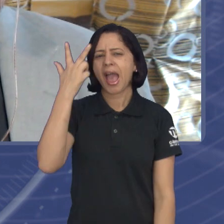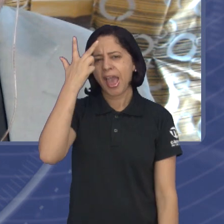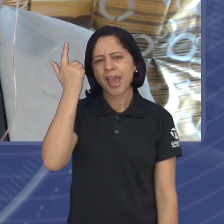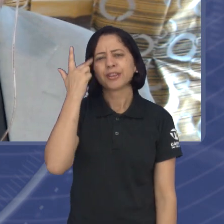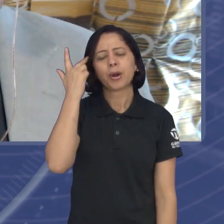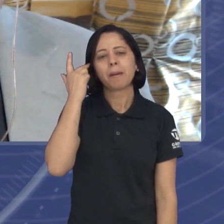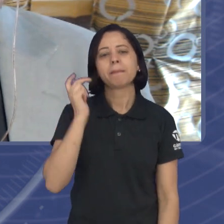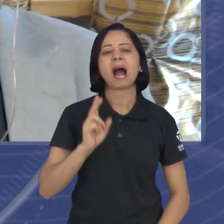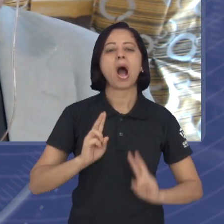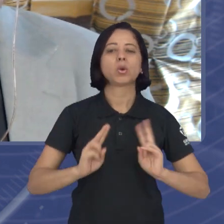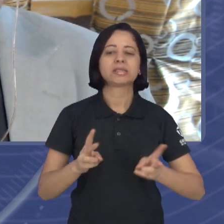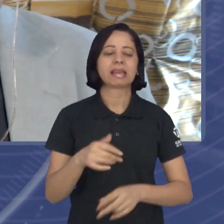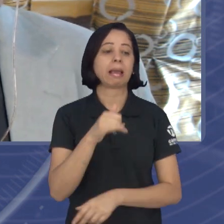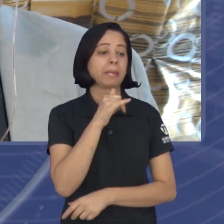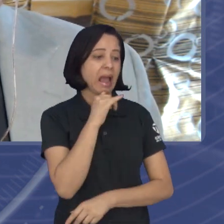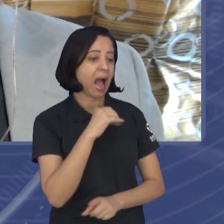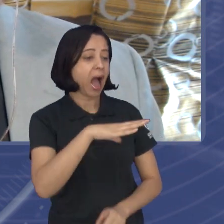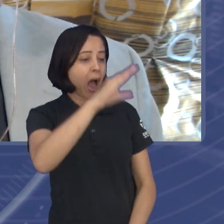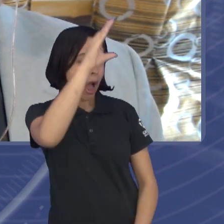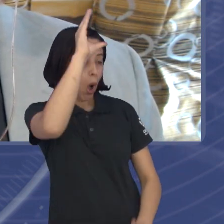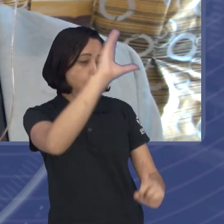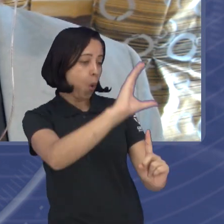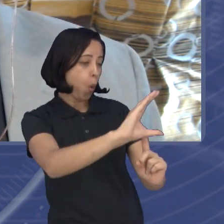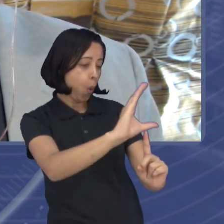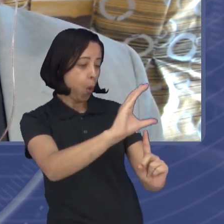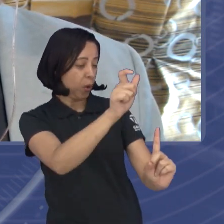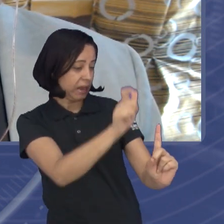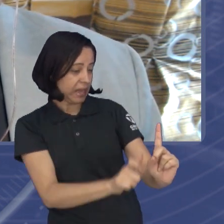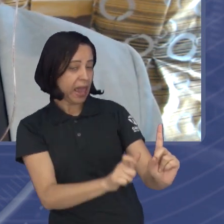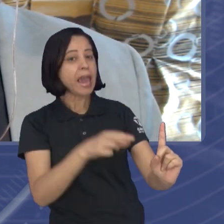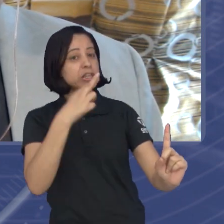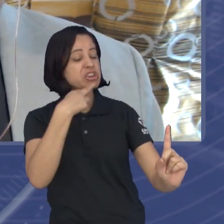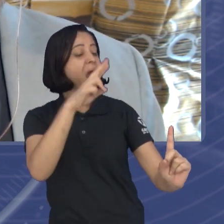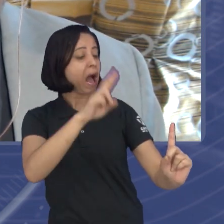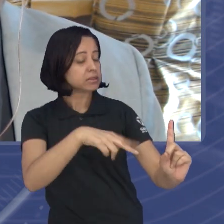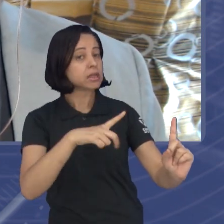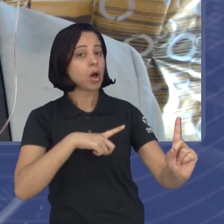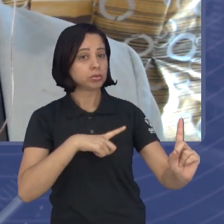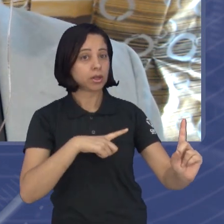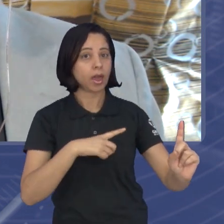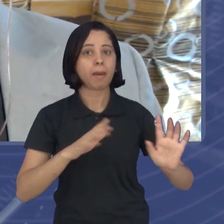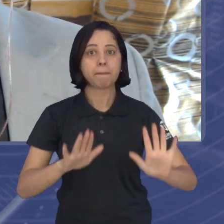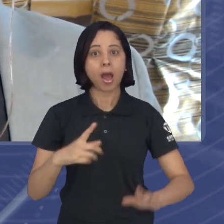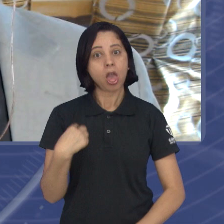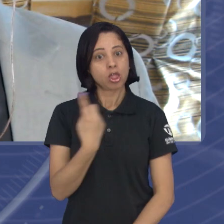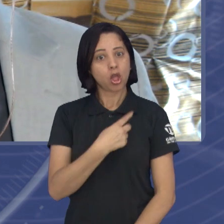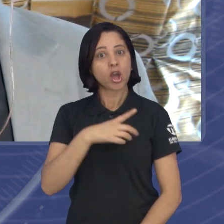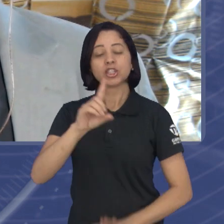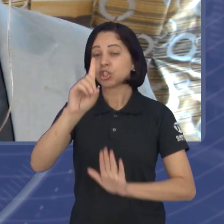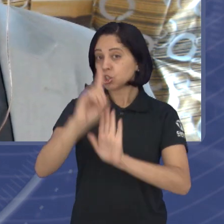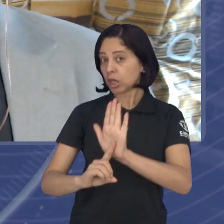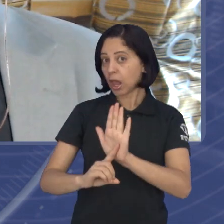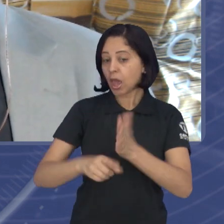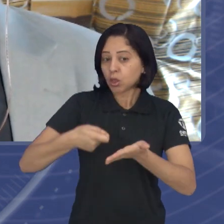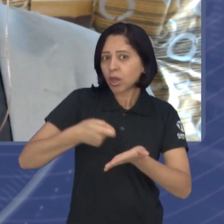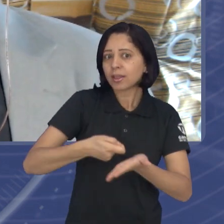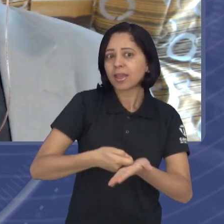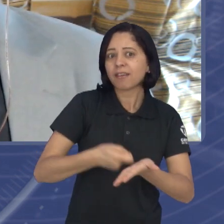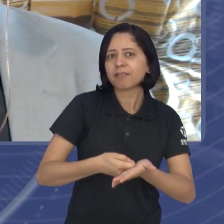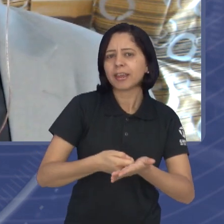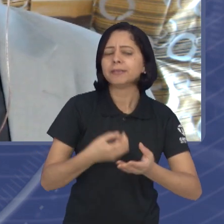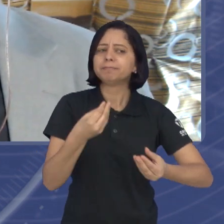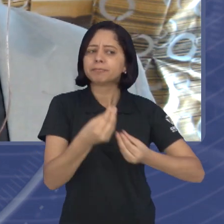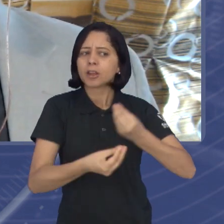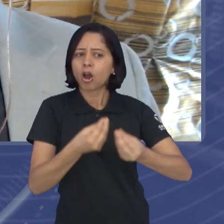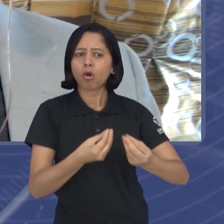gente ouvir que nós temos os direitos, mas também temos os deveres. Como fazer um bom